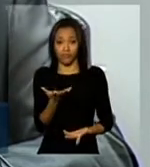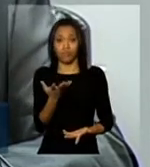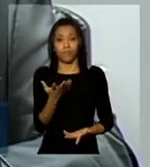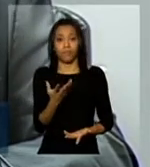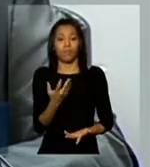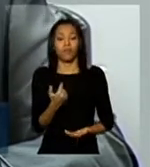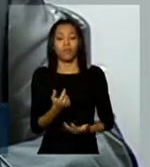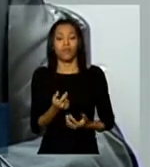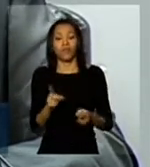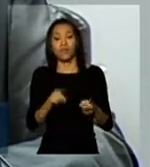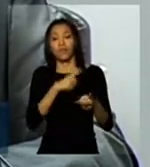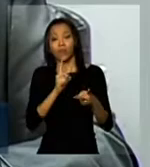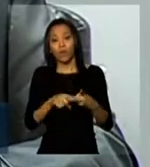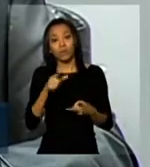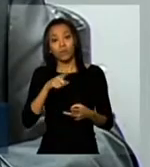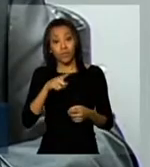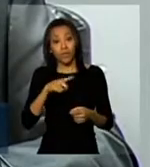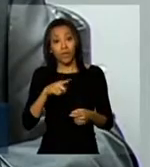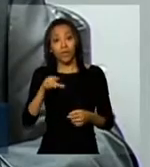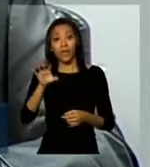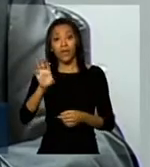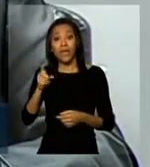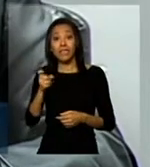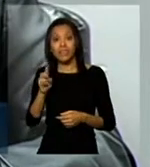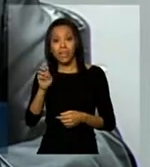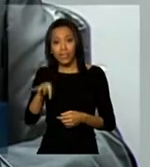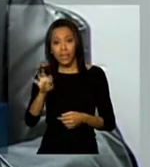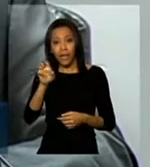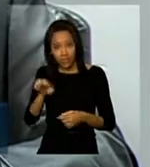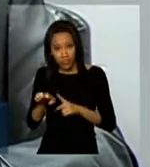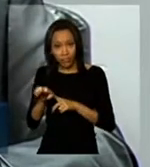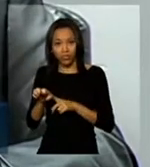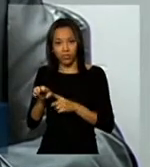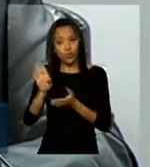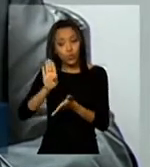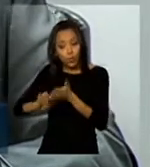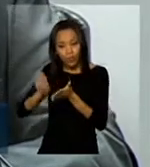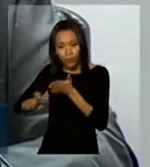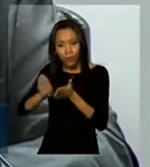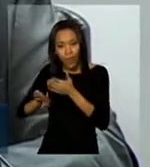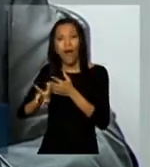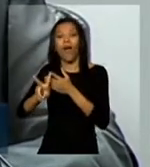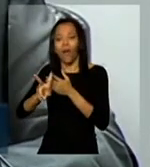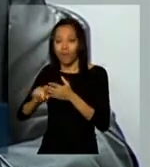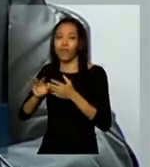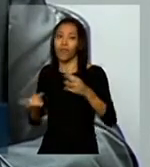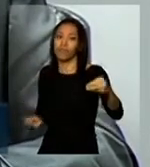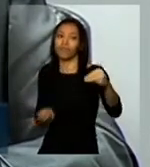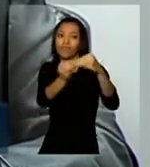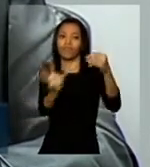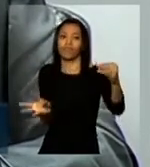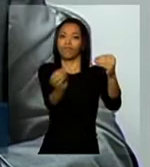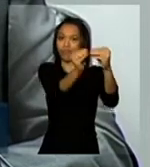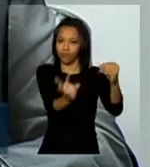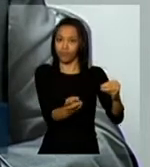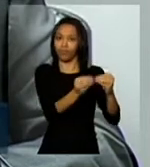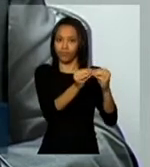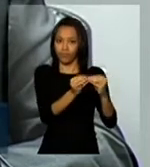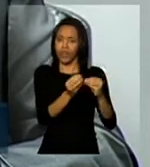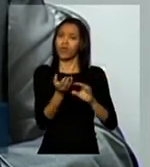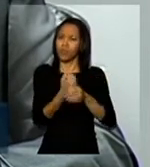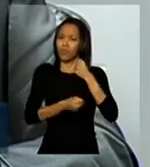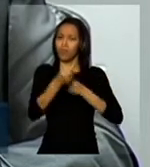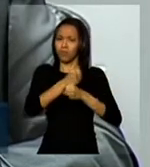e tem que haver um excedente da nossa parte para cobri-los. O ano passado, nós cobrimos uma parte,